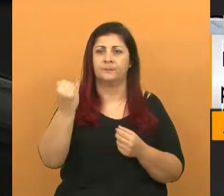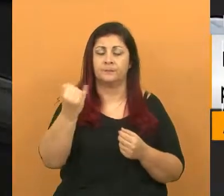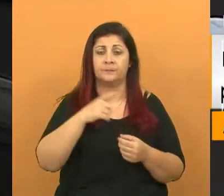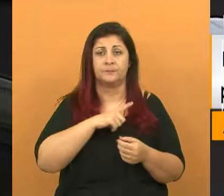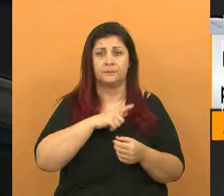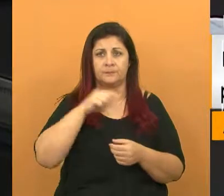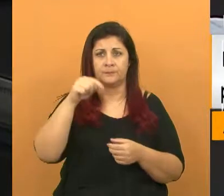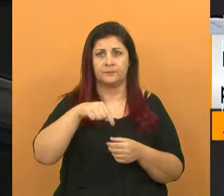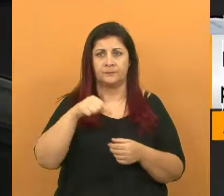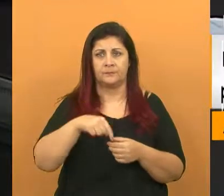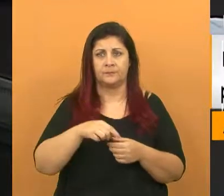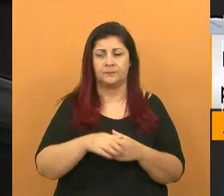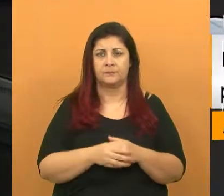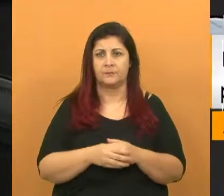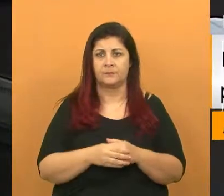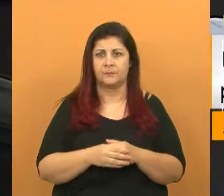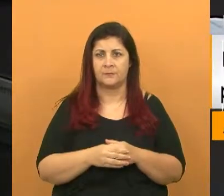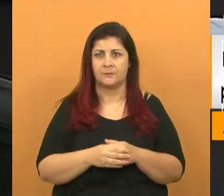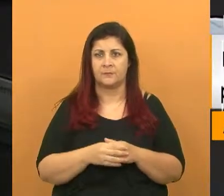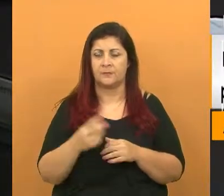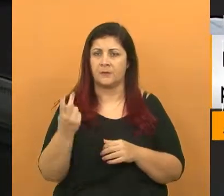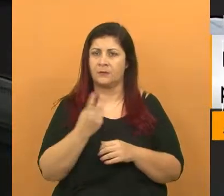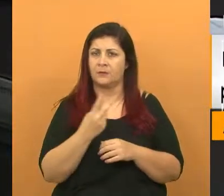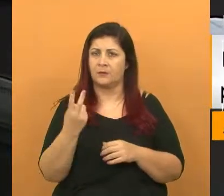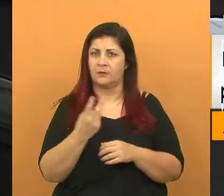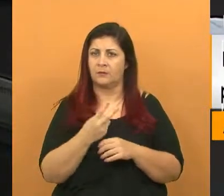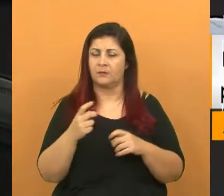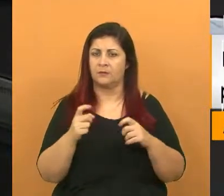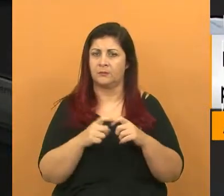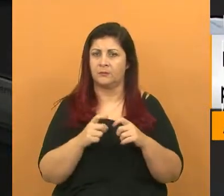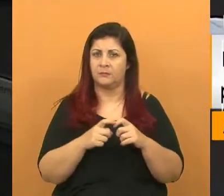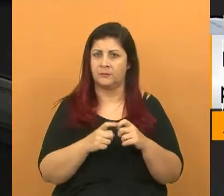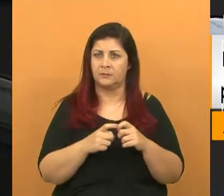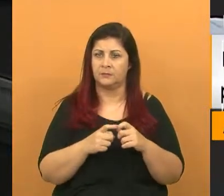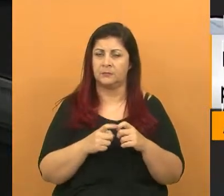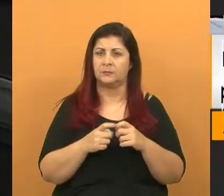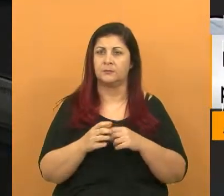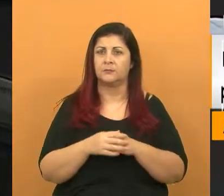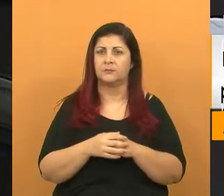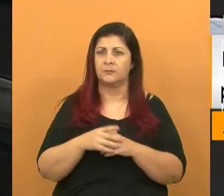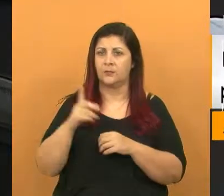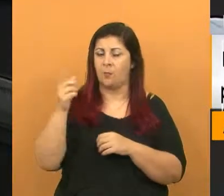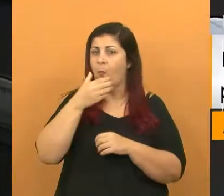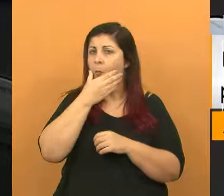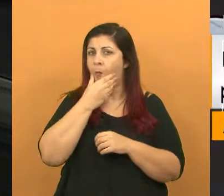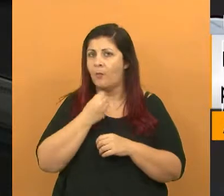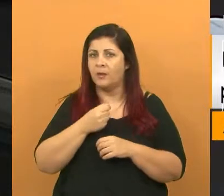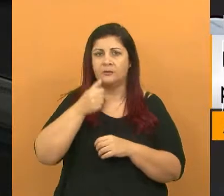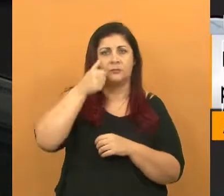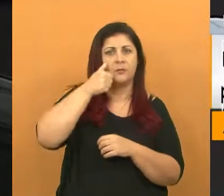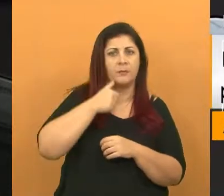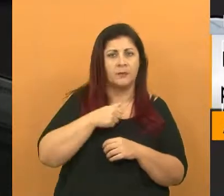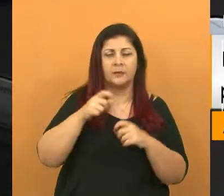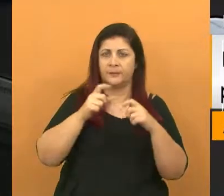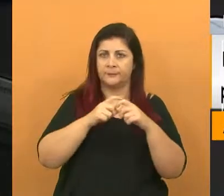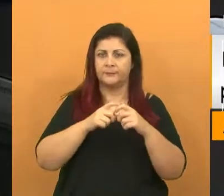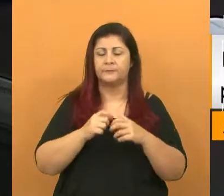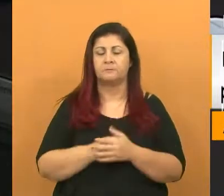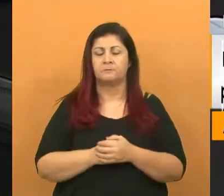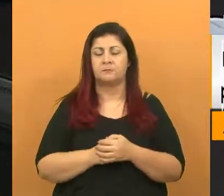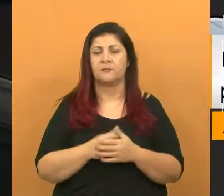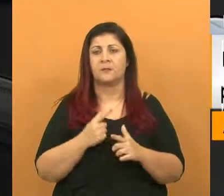aqui dois profissionais da área médica, dois médicos, uma médica e um médico aqui nessa casa, porque